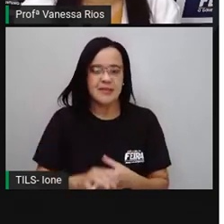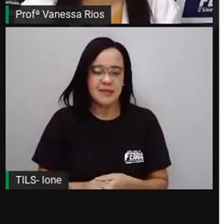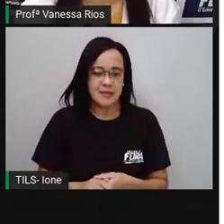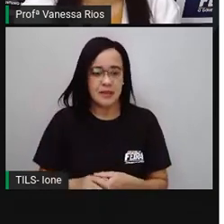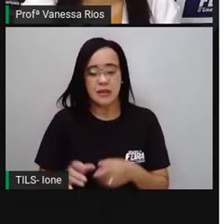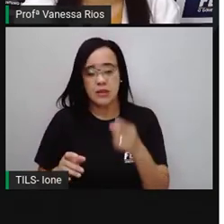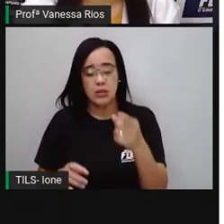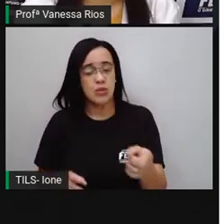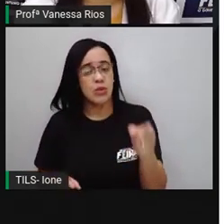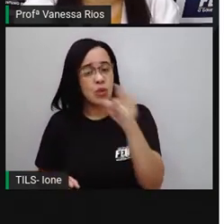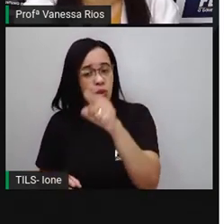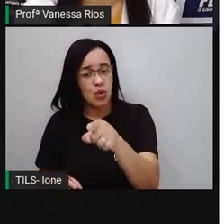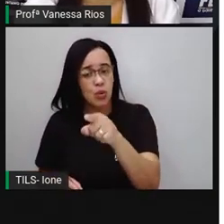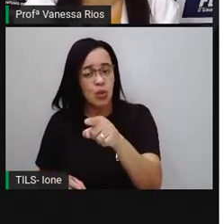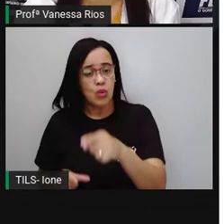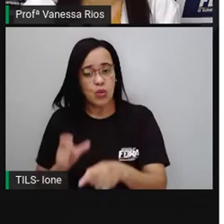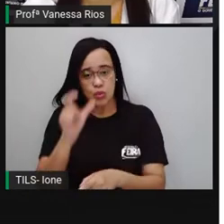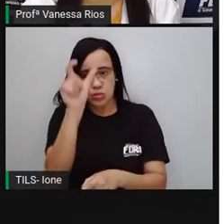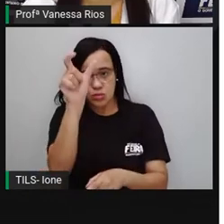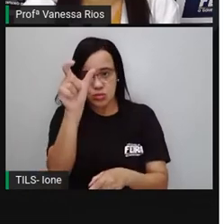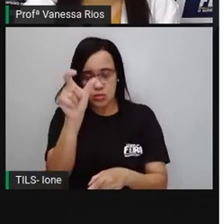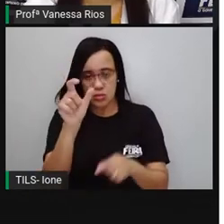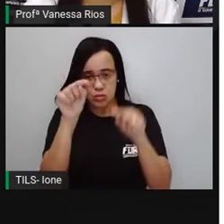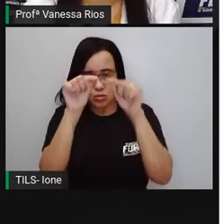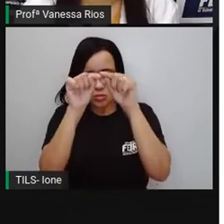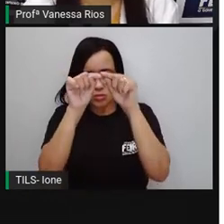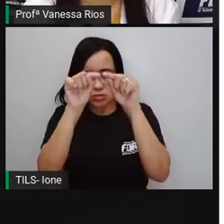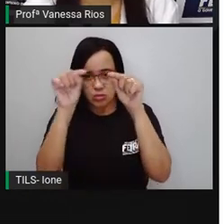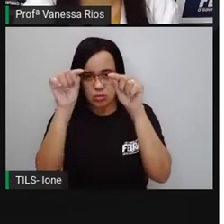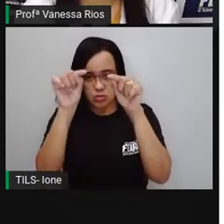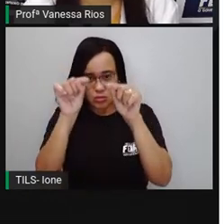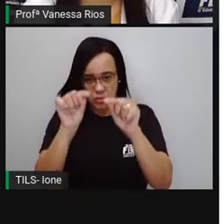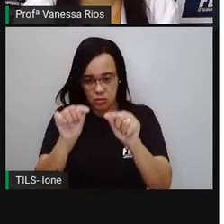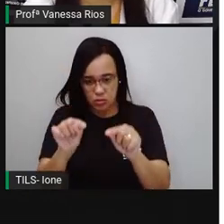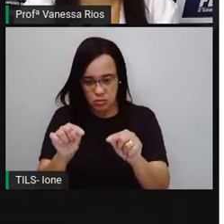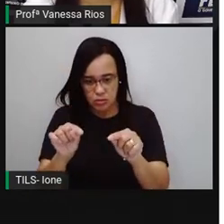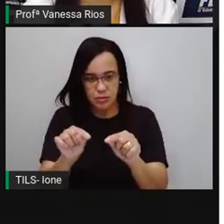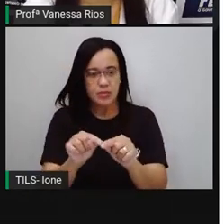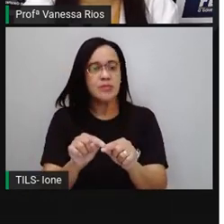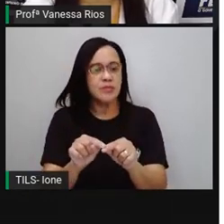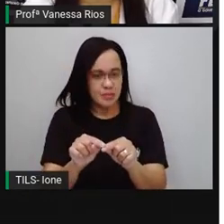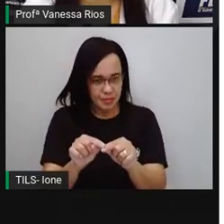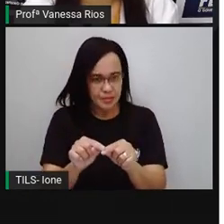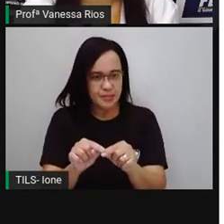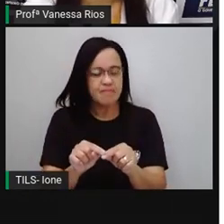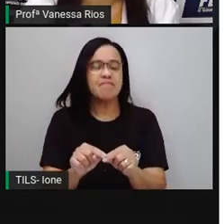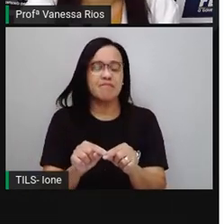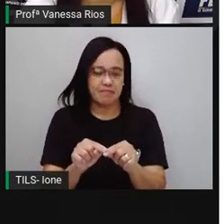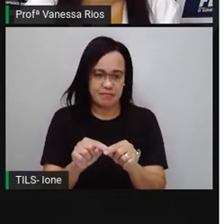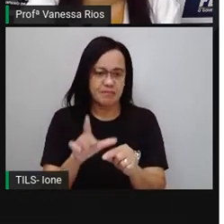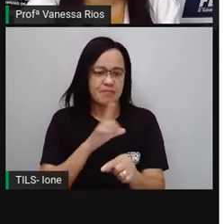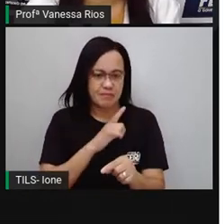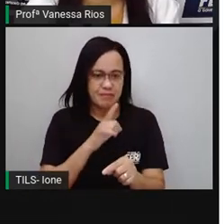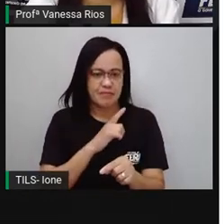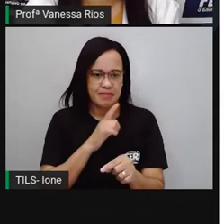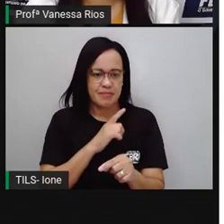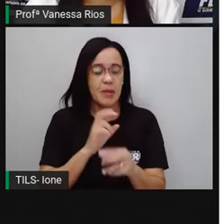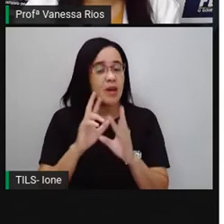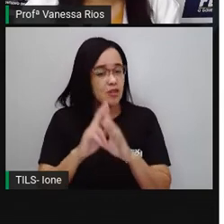do retângulo. Então, já é um outro tipo de figura plana formando as faces aí do